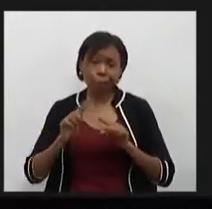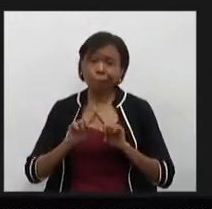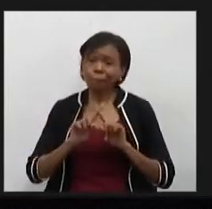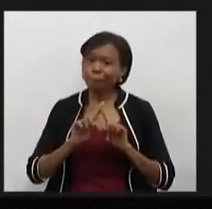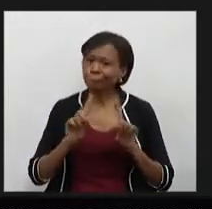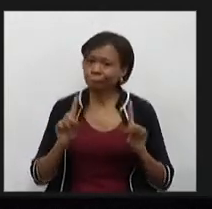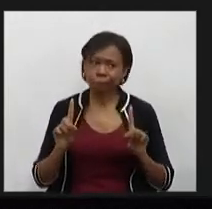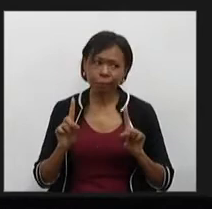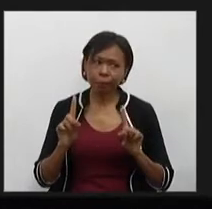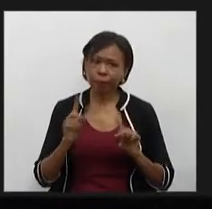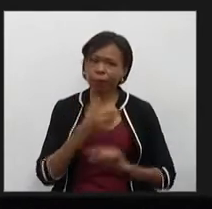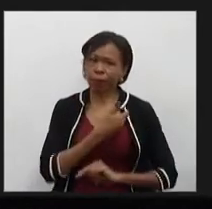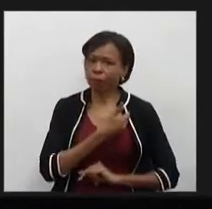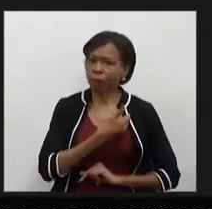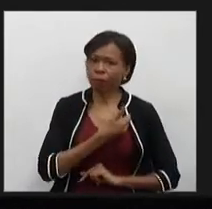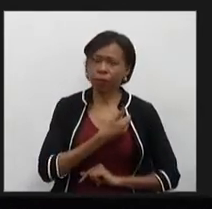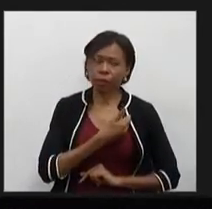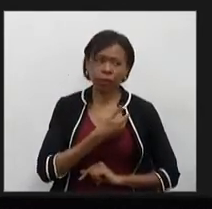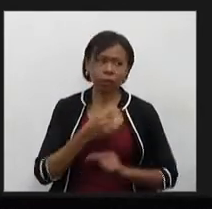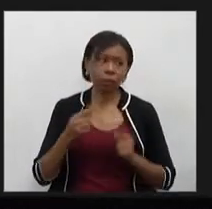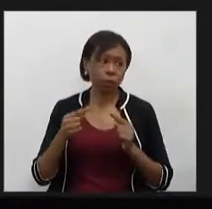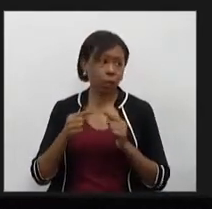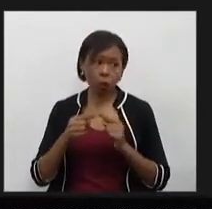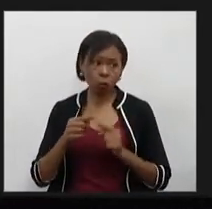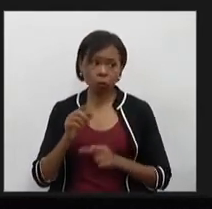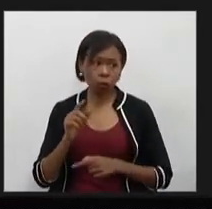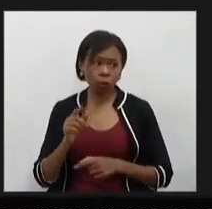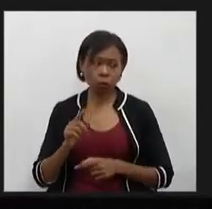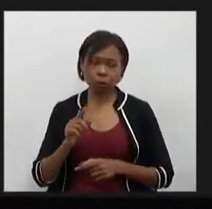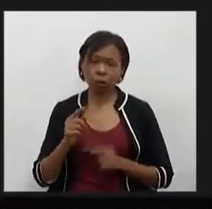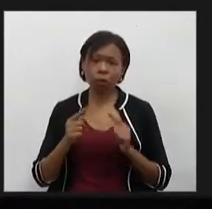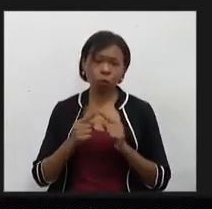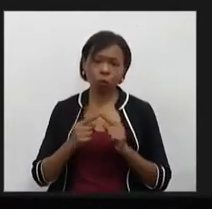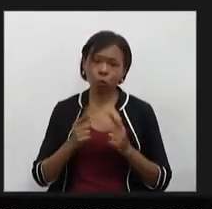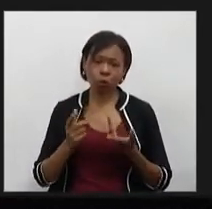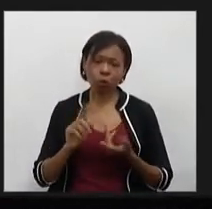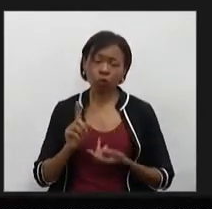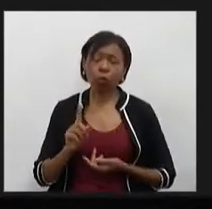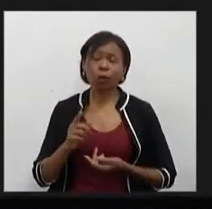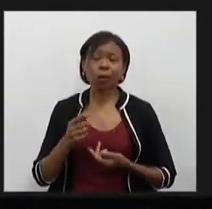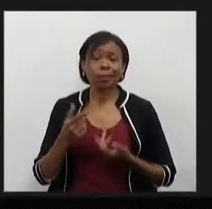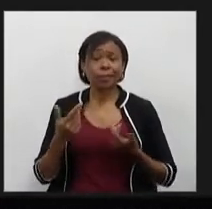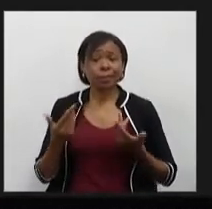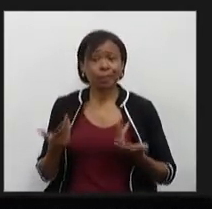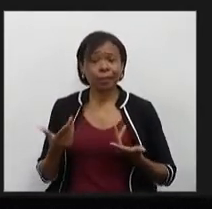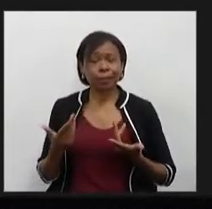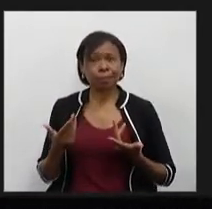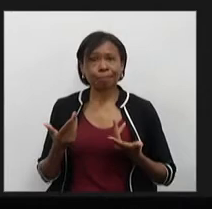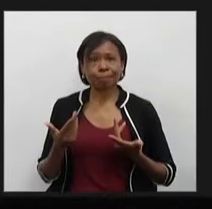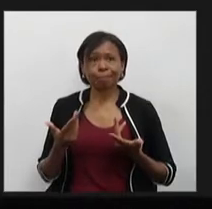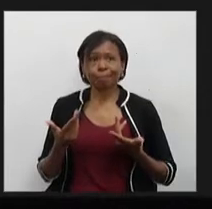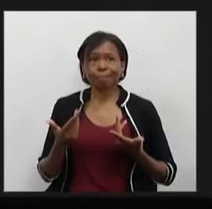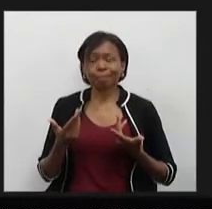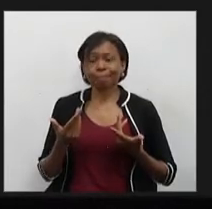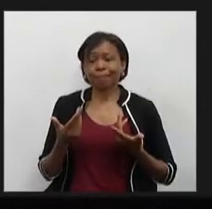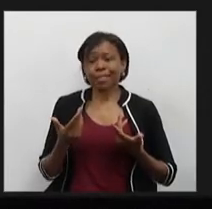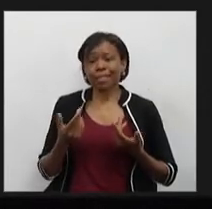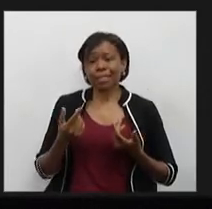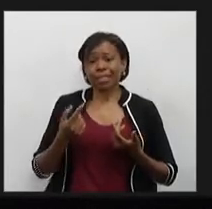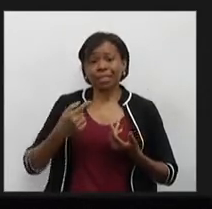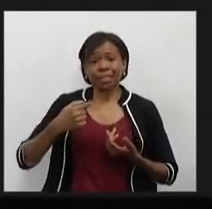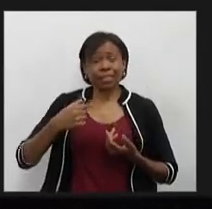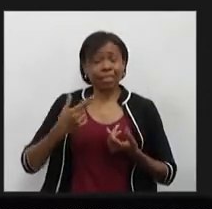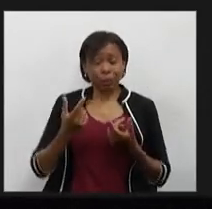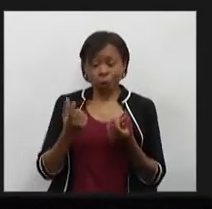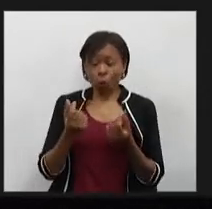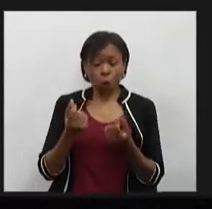o remédio. E está na União, né, e assim, a gente está conseguindo por doação de amigos, porque eu não tenho